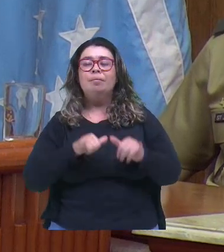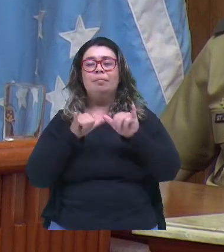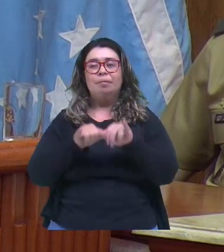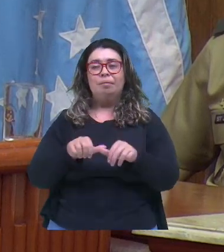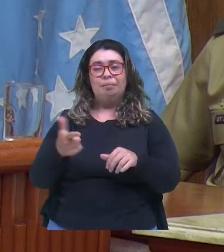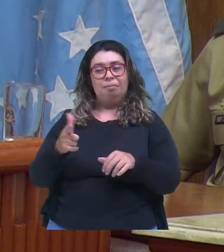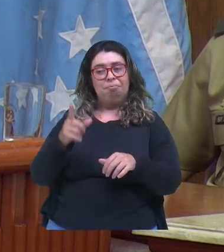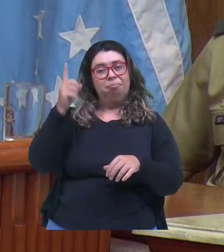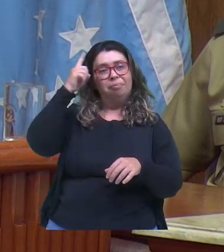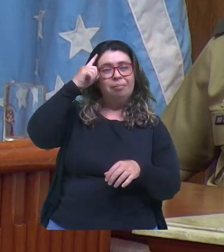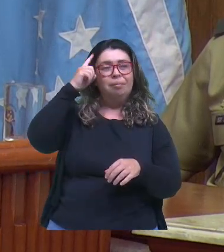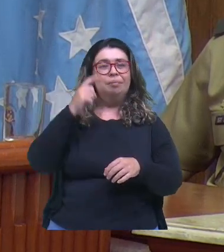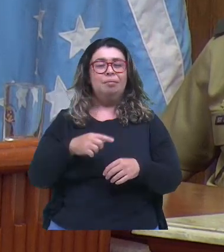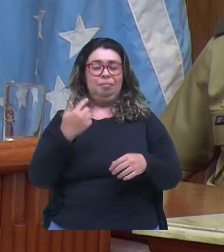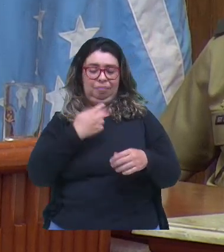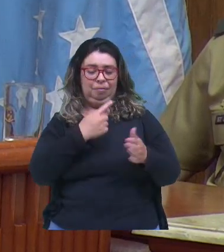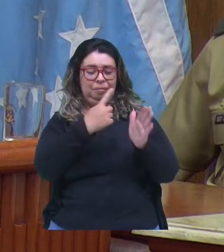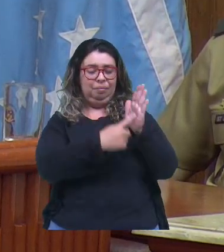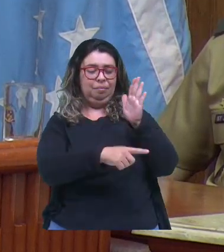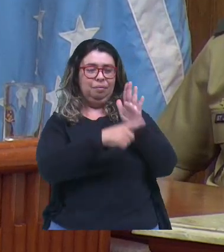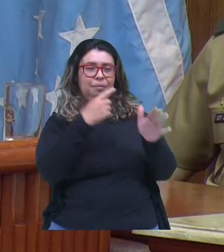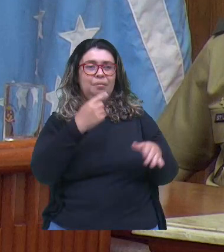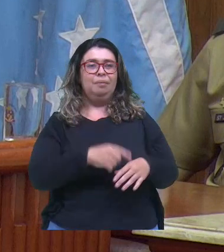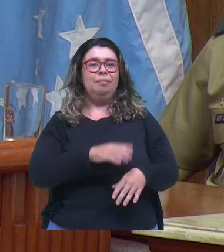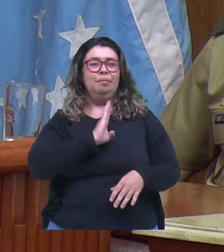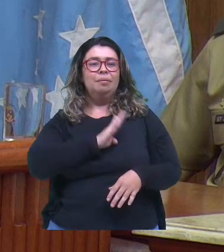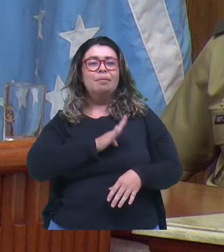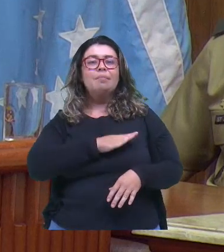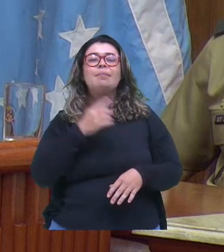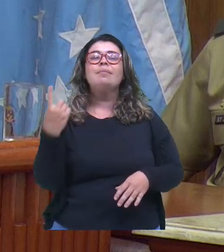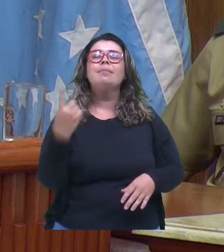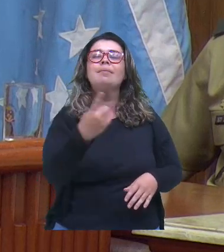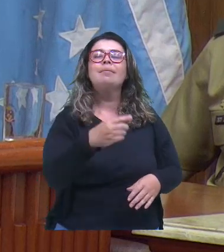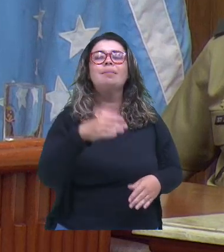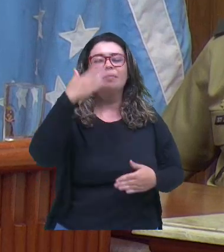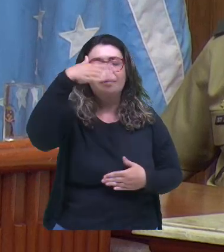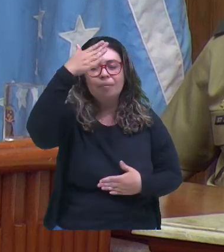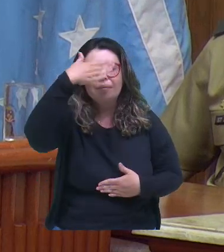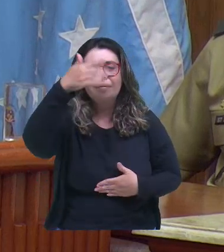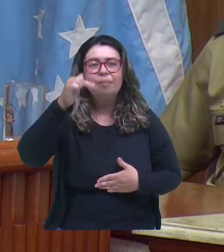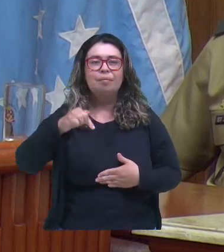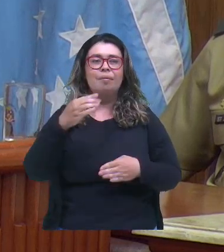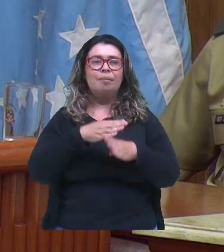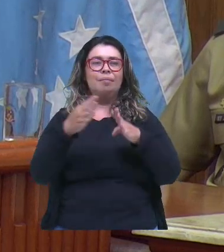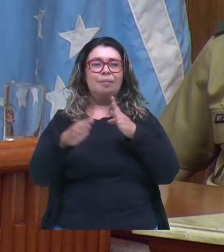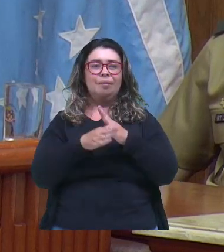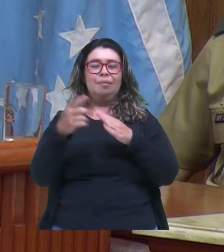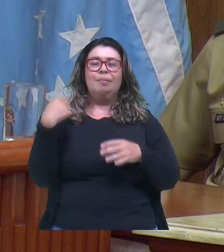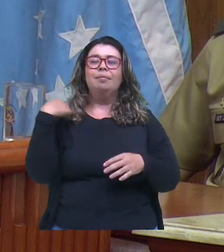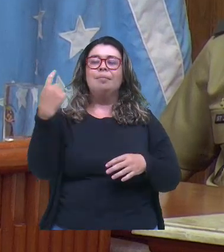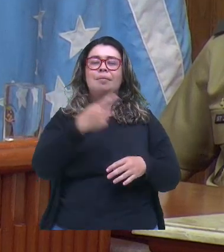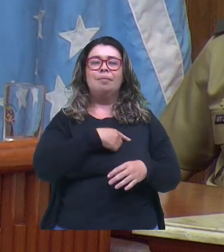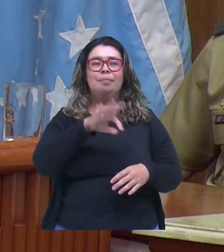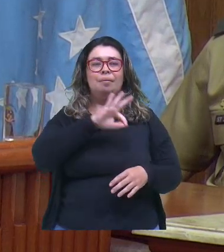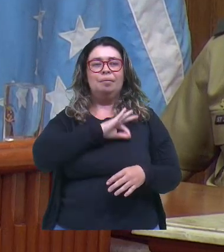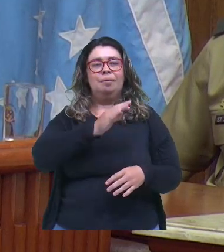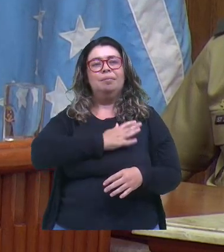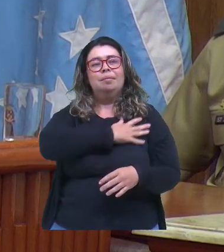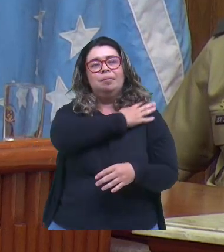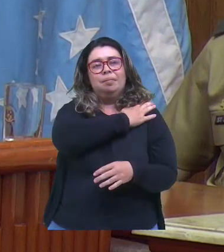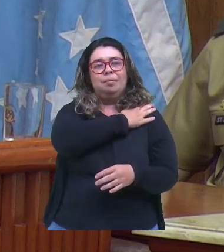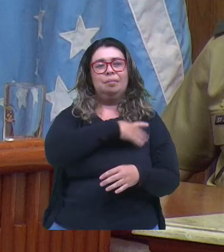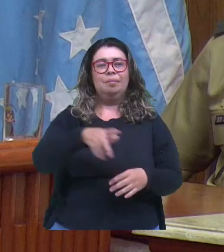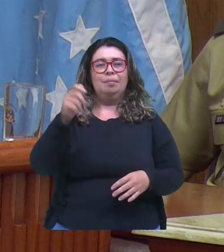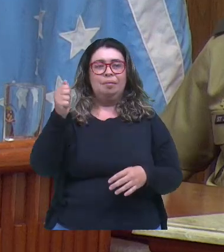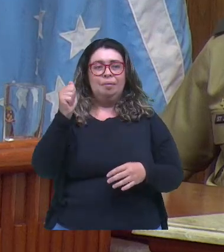nenhuma, marcada no peito e no coração de cada homenageado hoje e de todos nós, policiais militares de